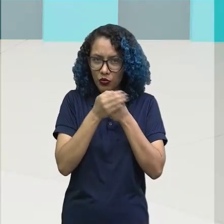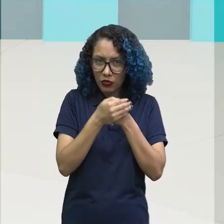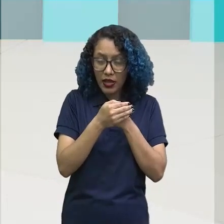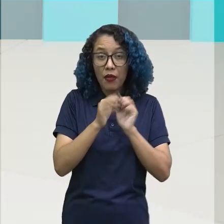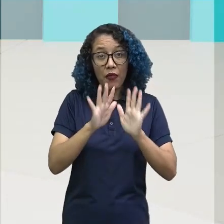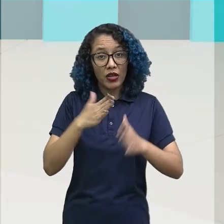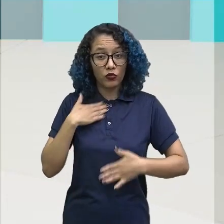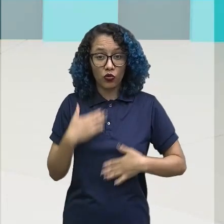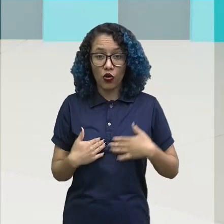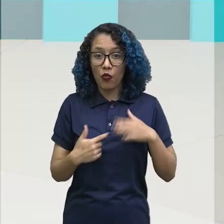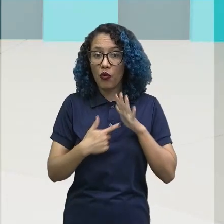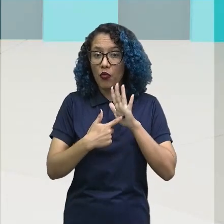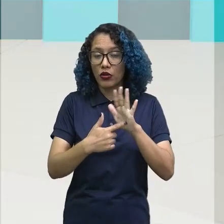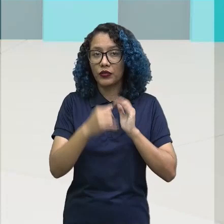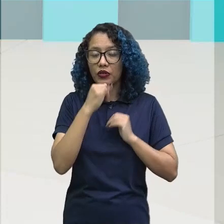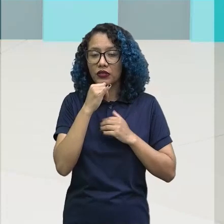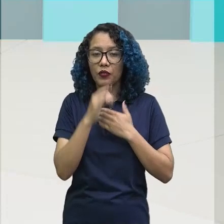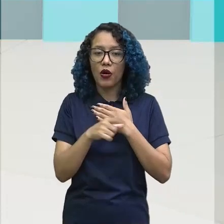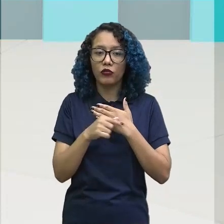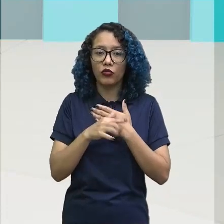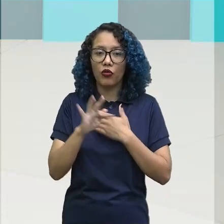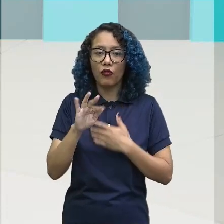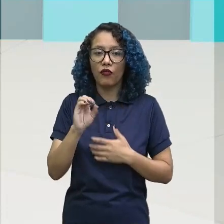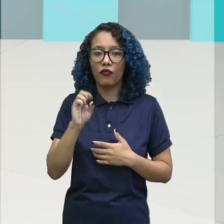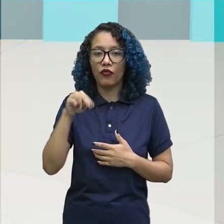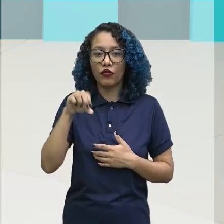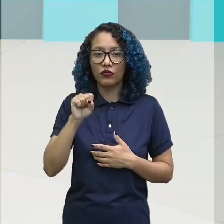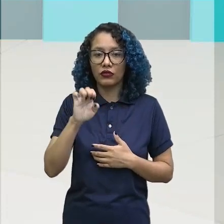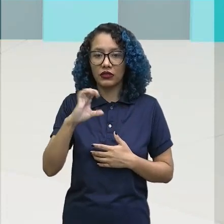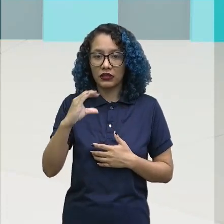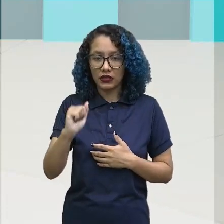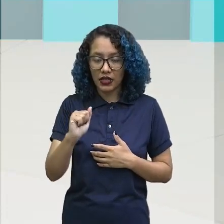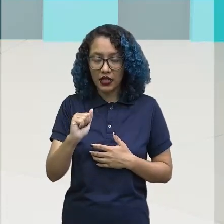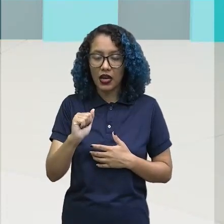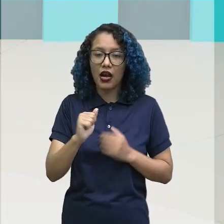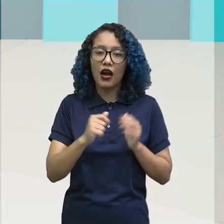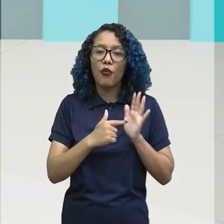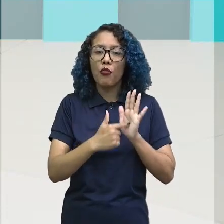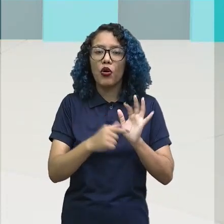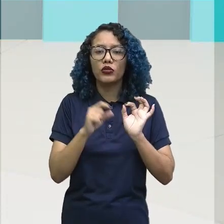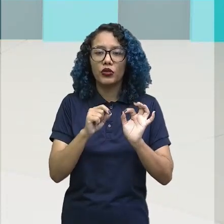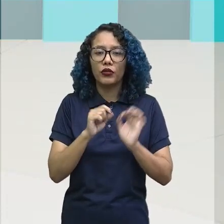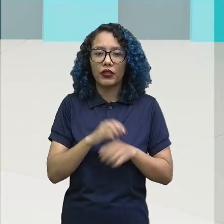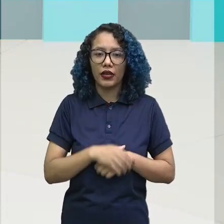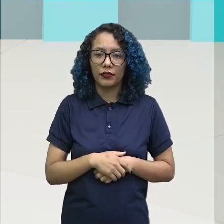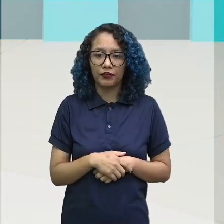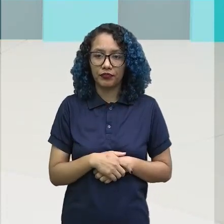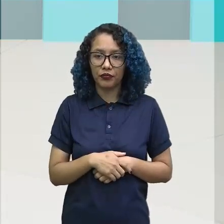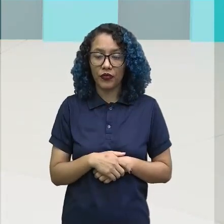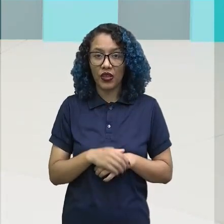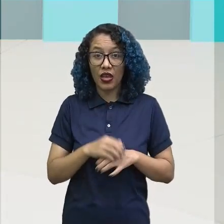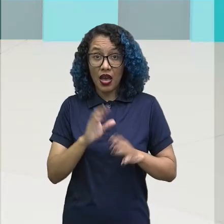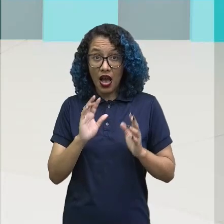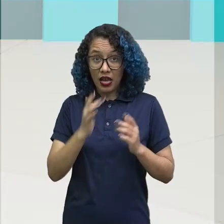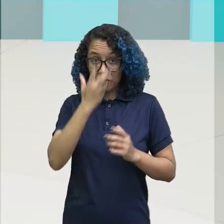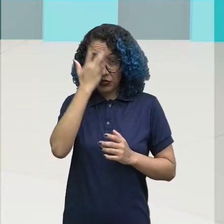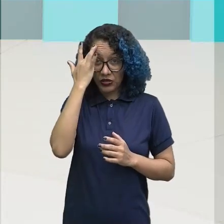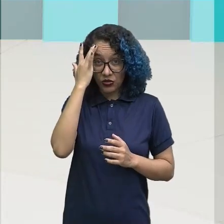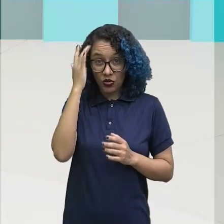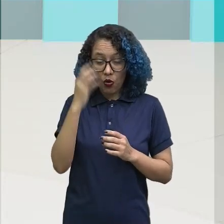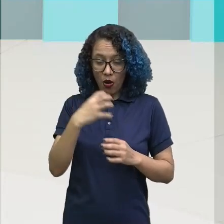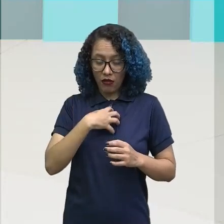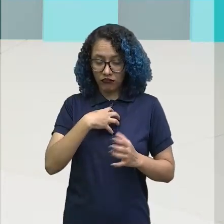seja, como Fonseca apresenta para a gente, ele traz que o homem pode camuflar sua personalidade, mas